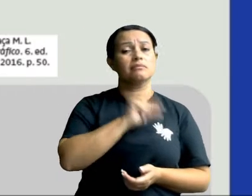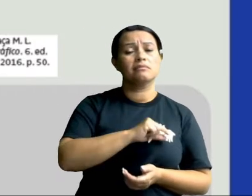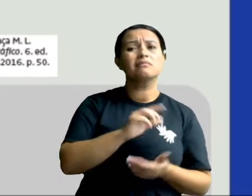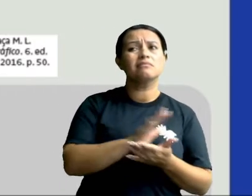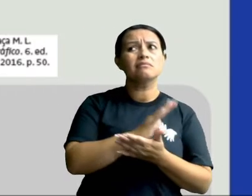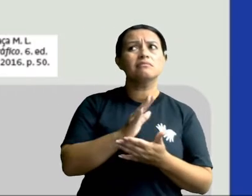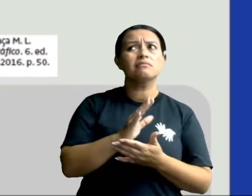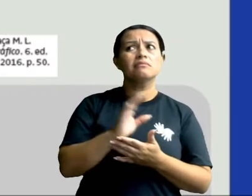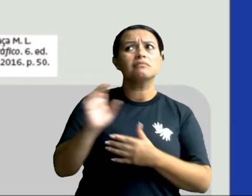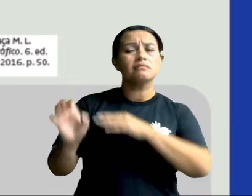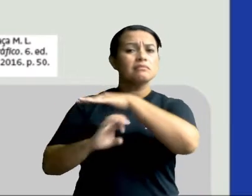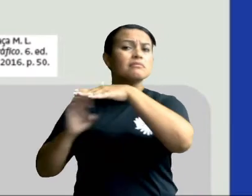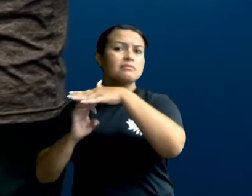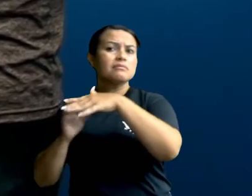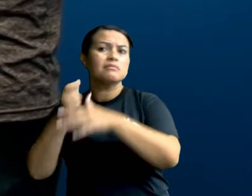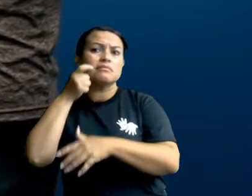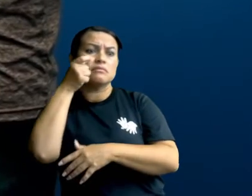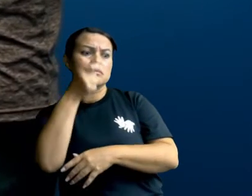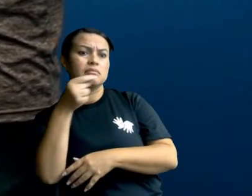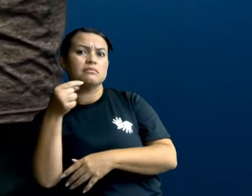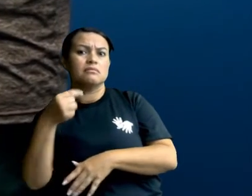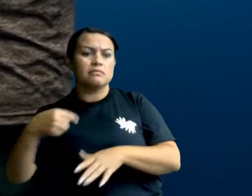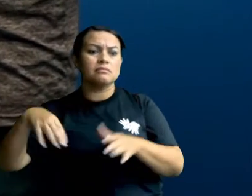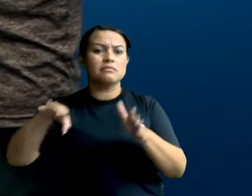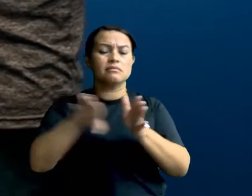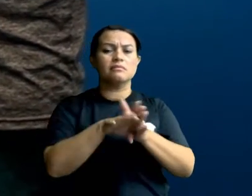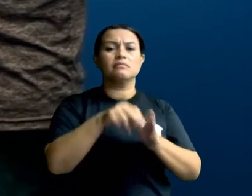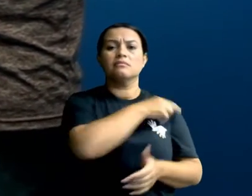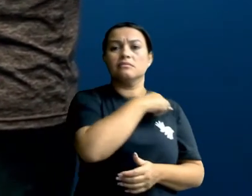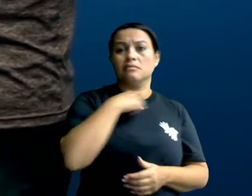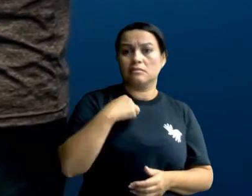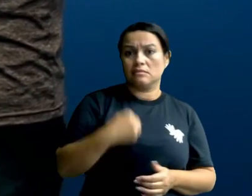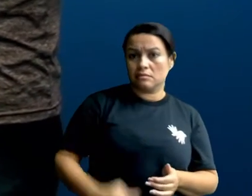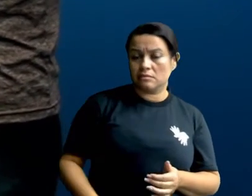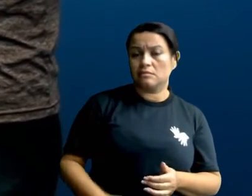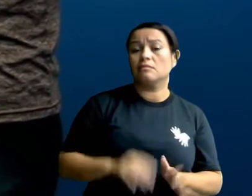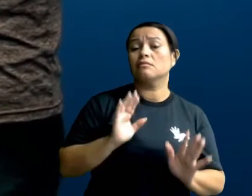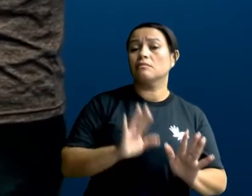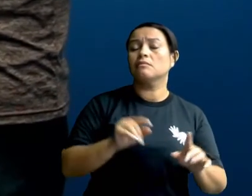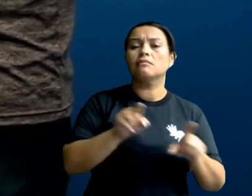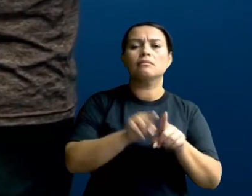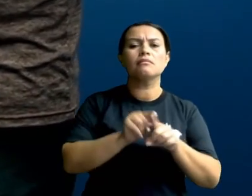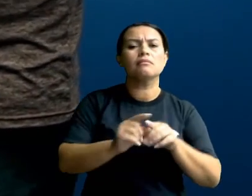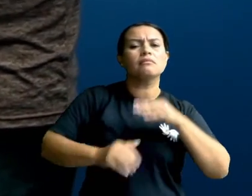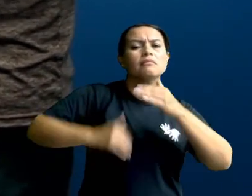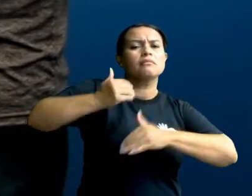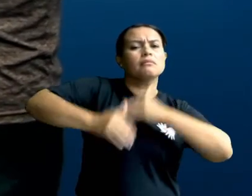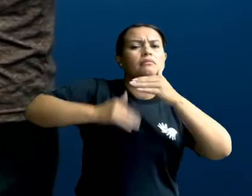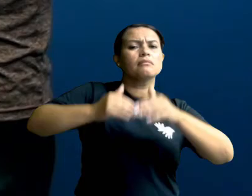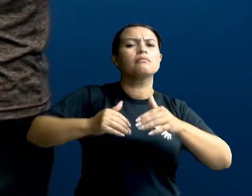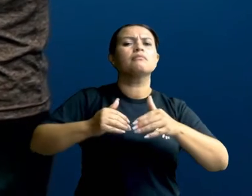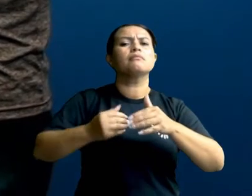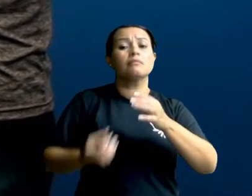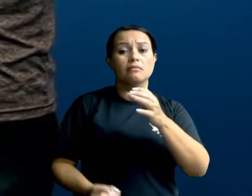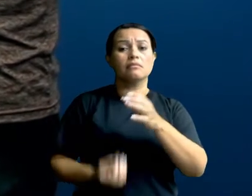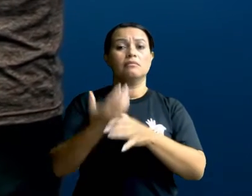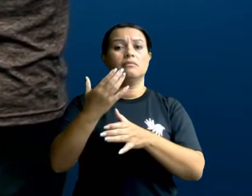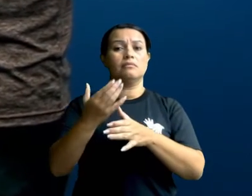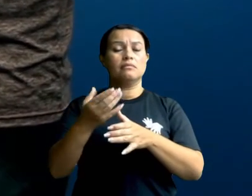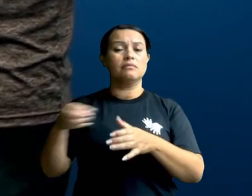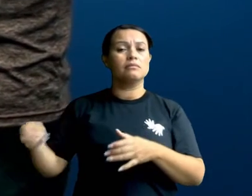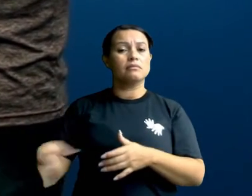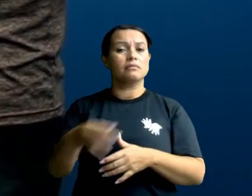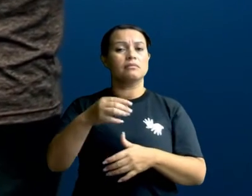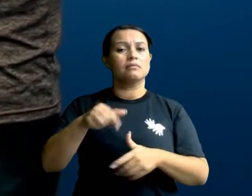se interessavam em vir para a China para produzir. Mas isso trouxe um grande desenvolvimento também de geração de emprego e a